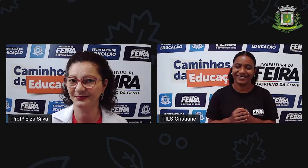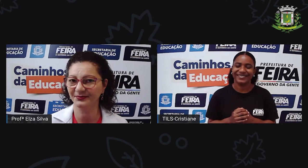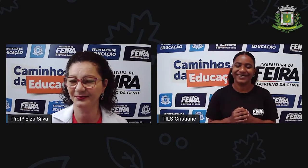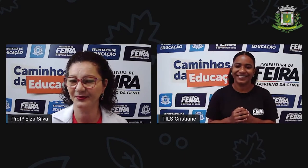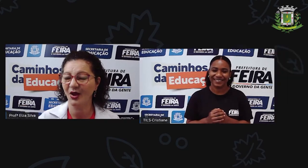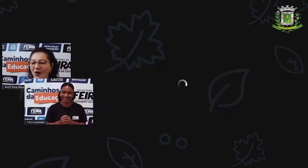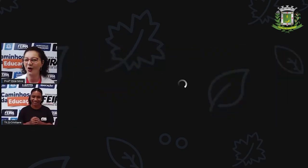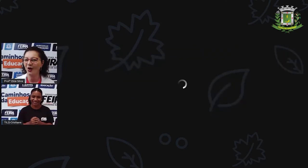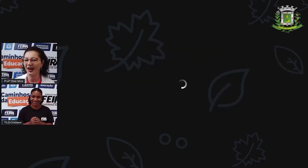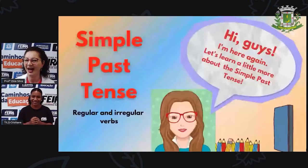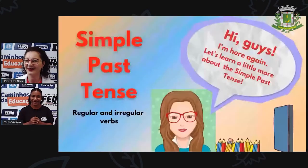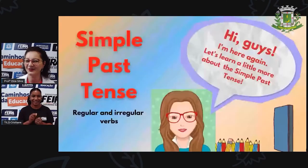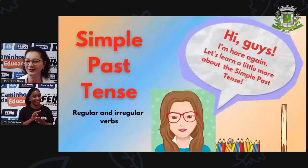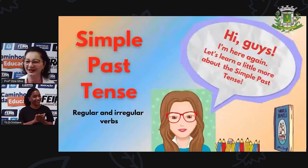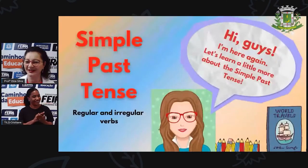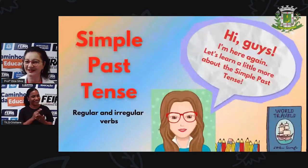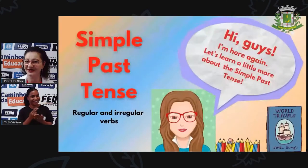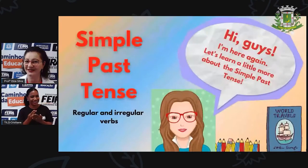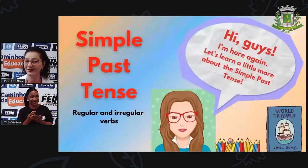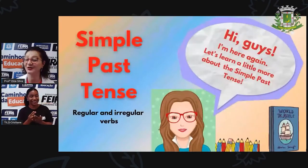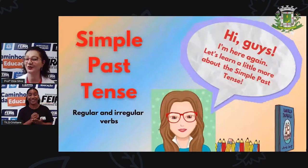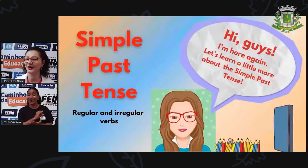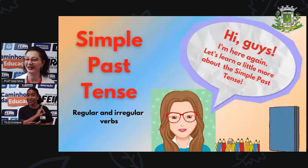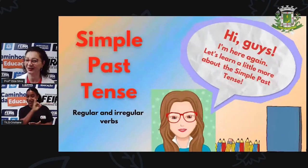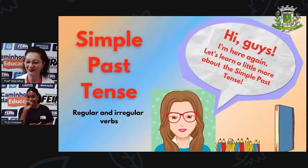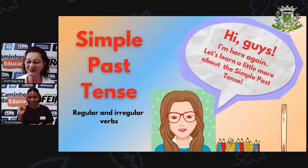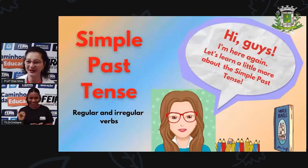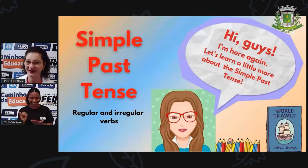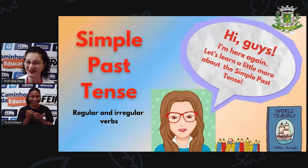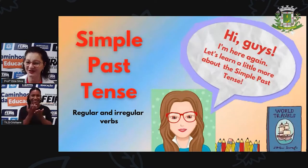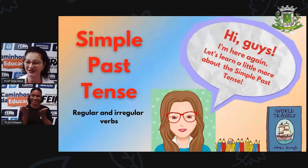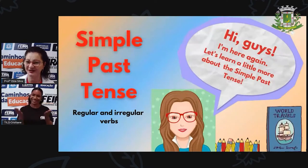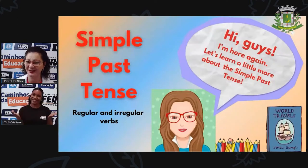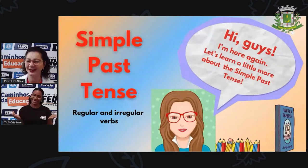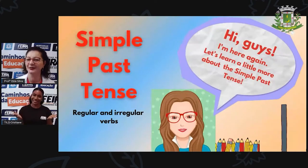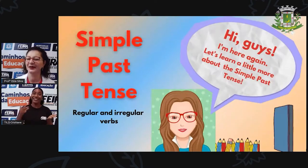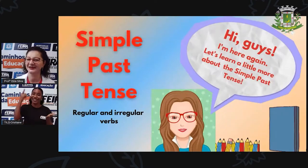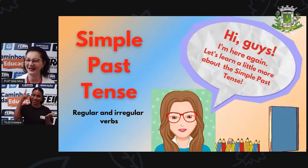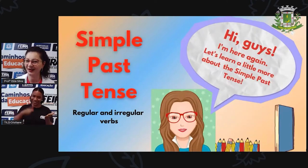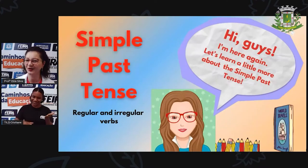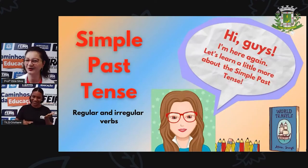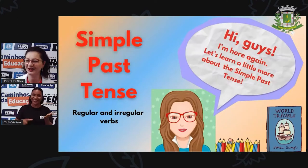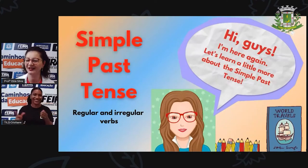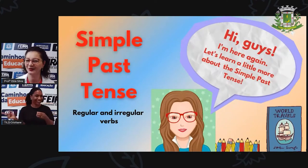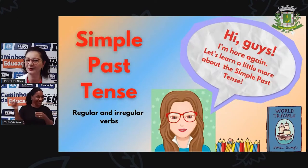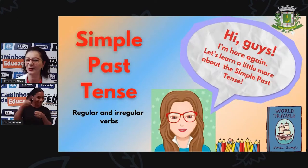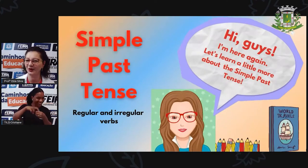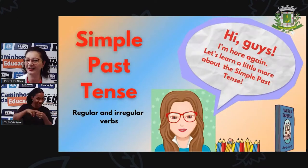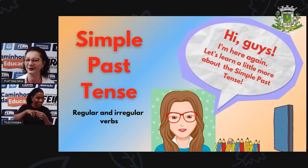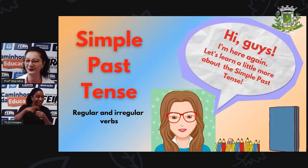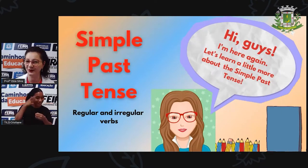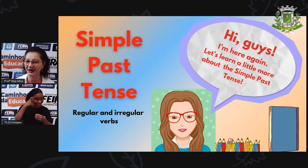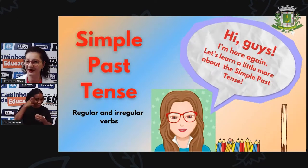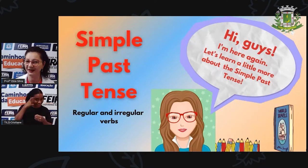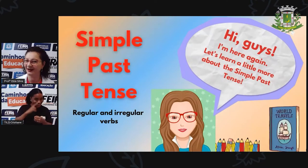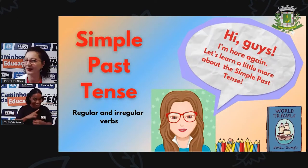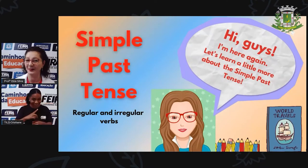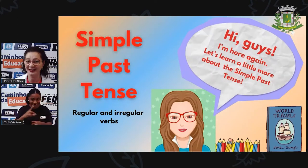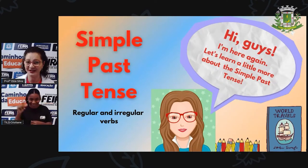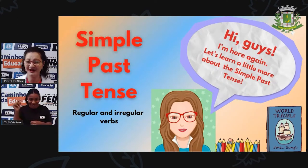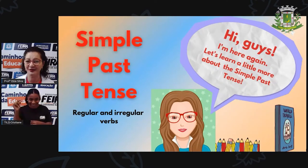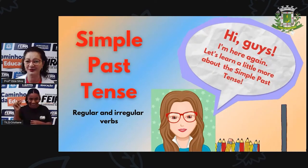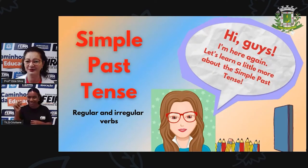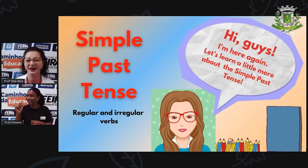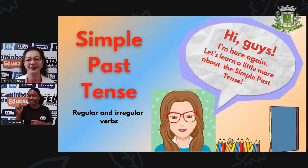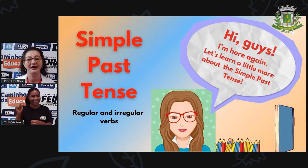tense. Olá, estudantes, eu estou aqui novamente. Pensaram que eu tinha ido embora, não foi?